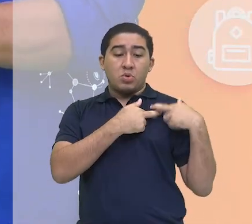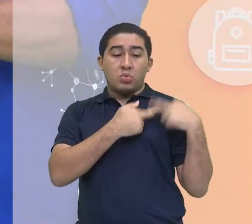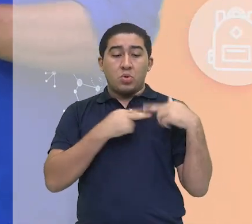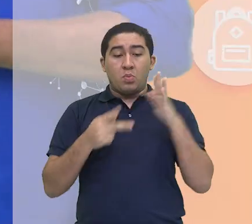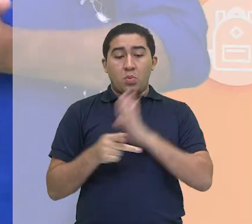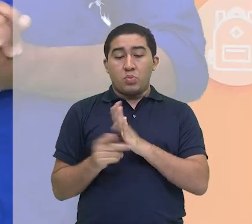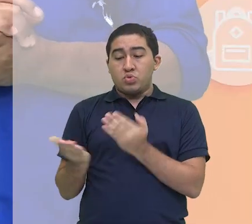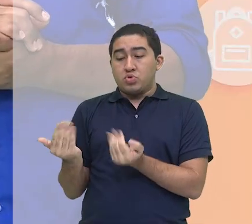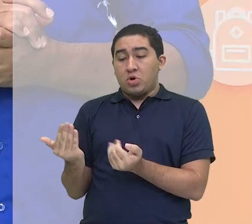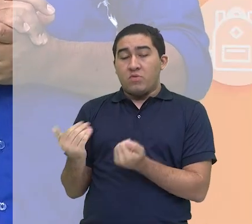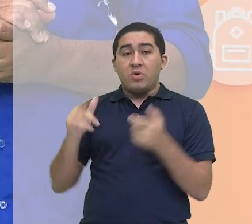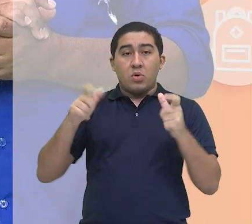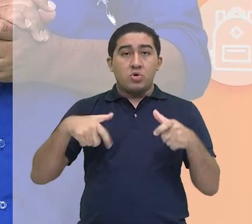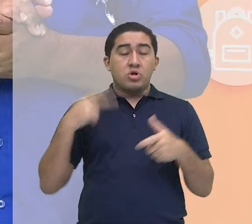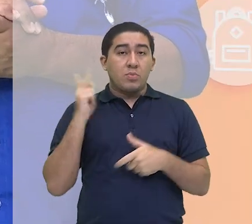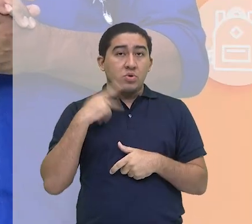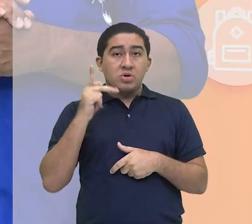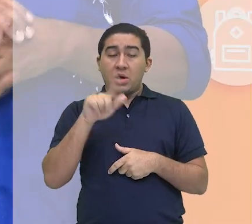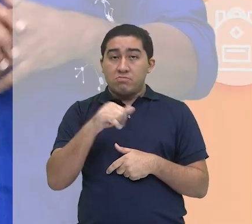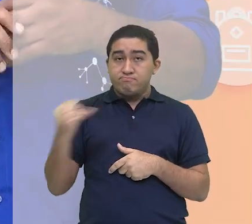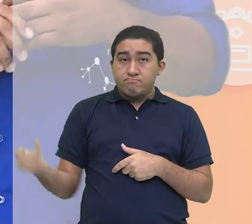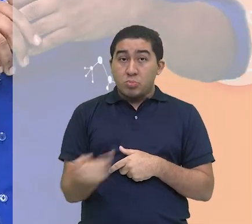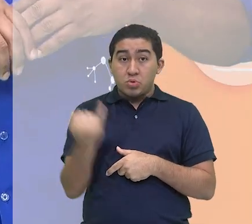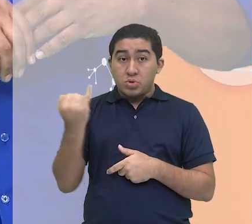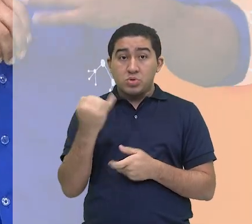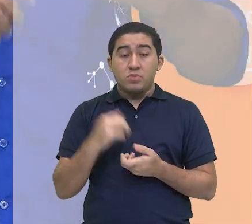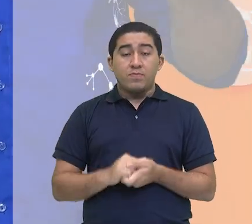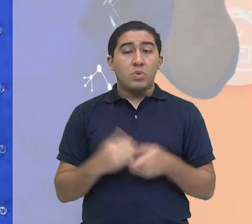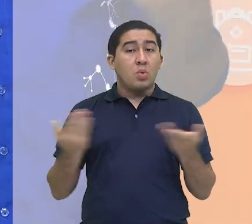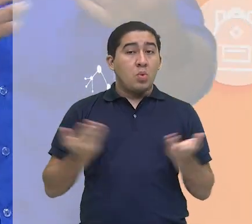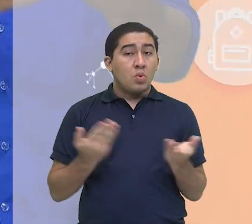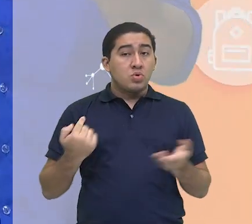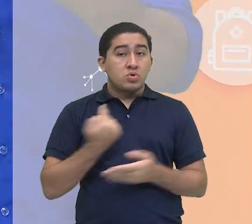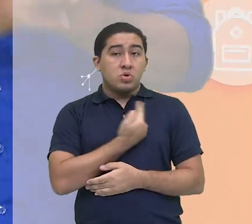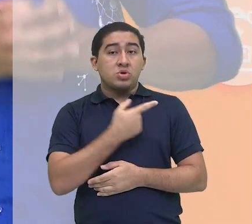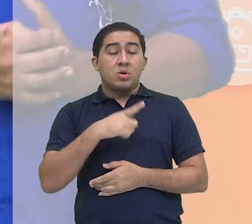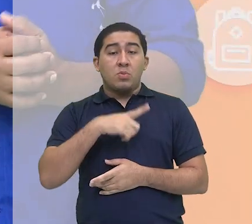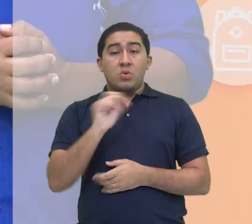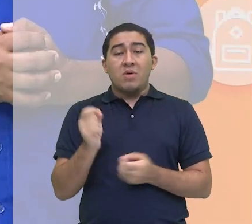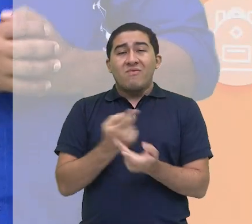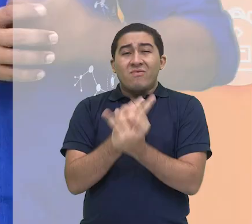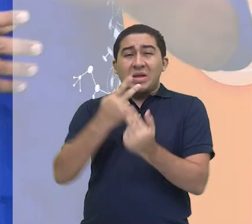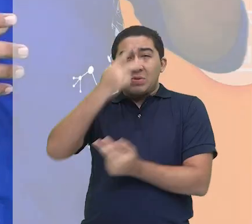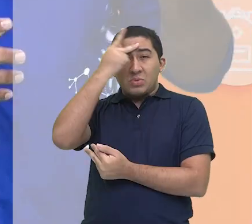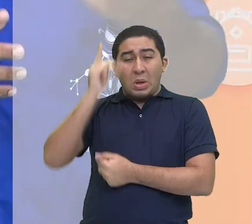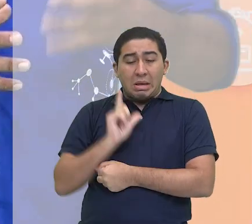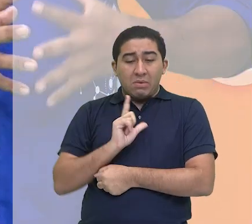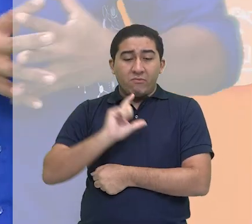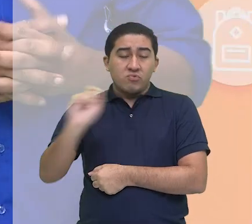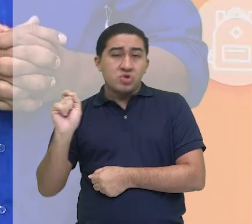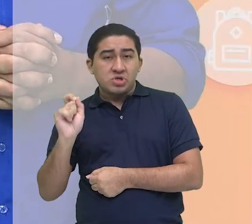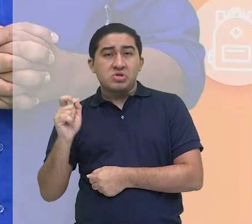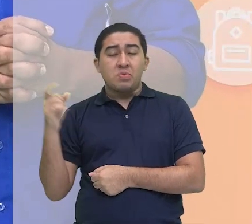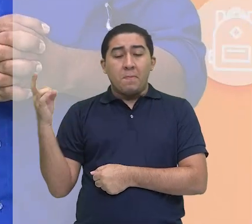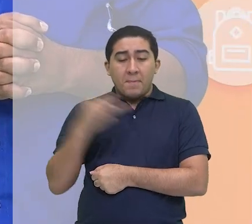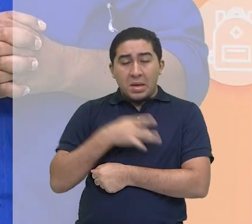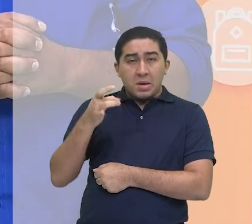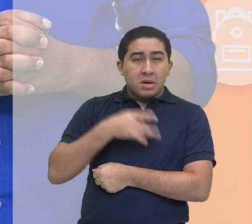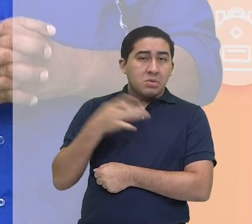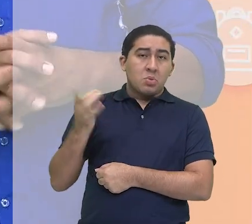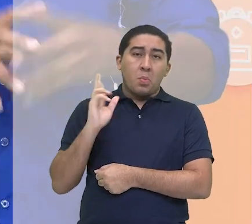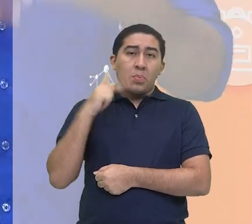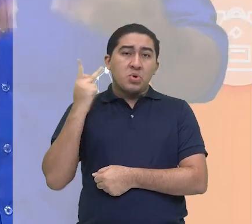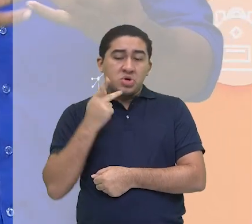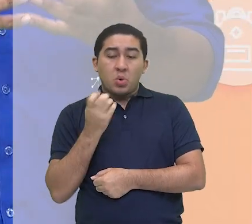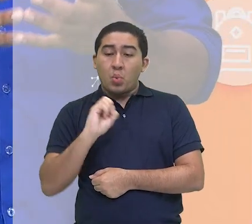na política é fundamental. Hoje, né, nós temos aí muita gente fugindo com medo da política, tem raiva de política, mas, na